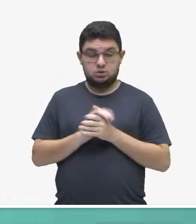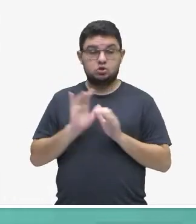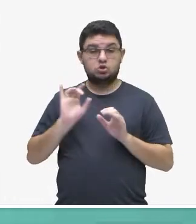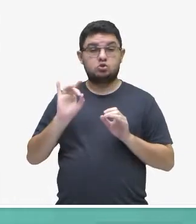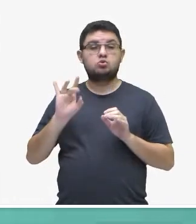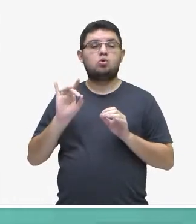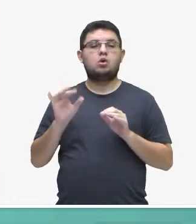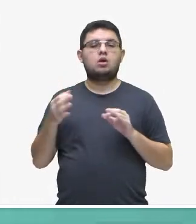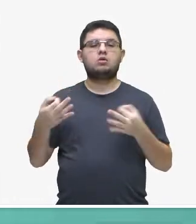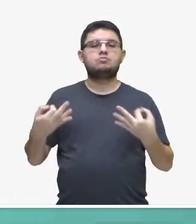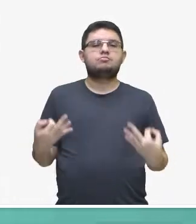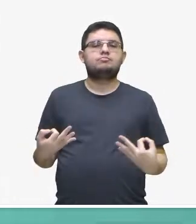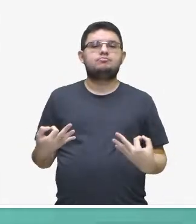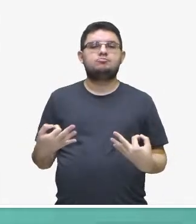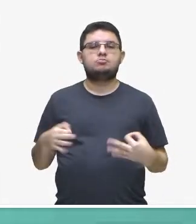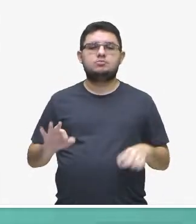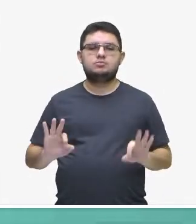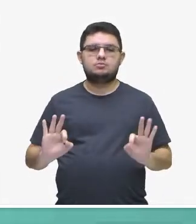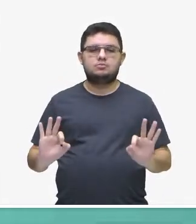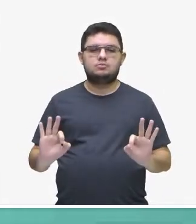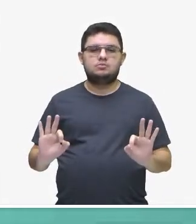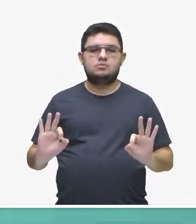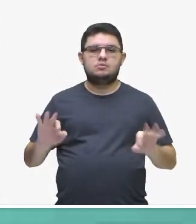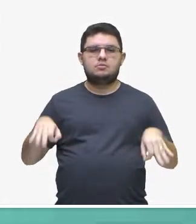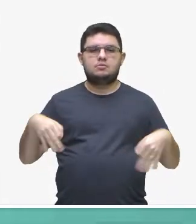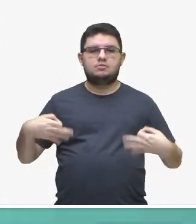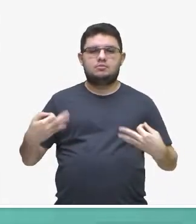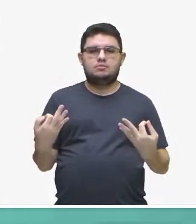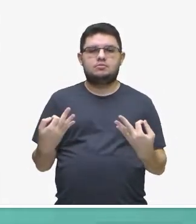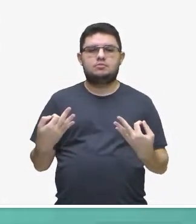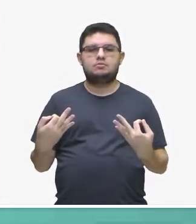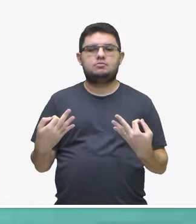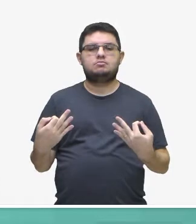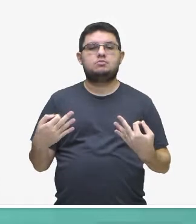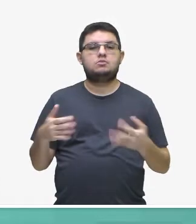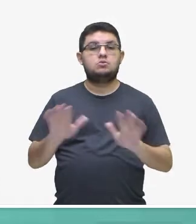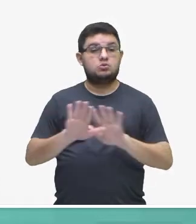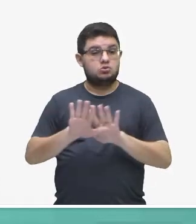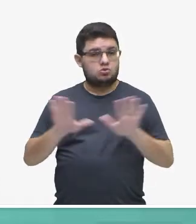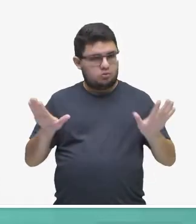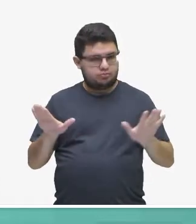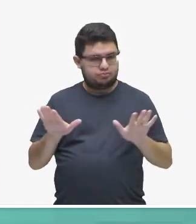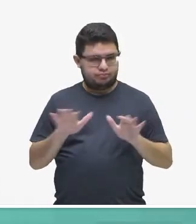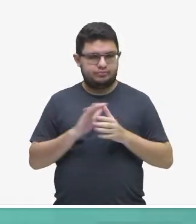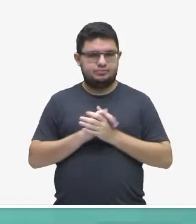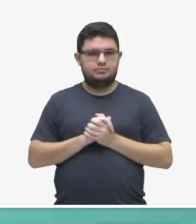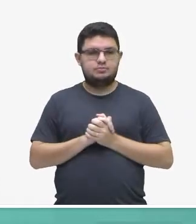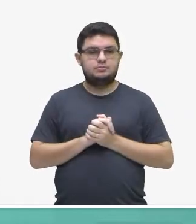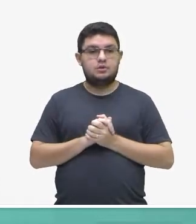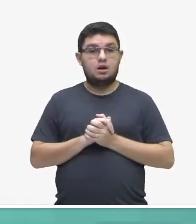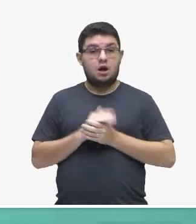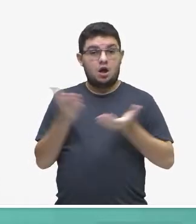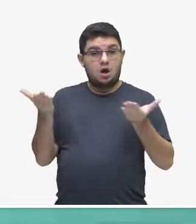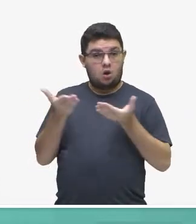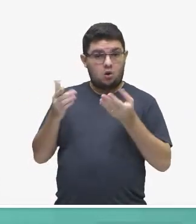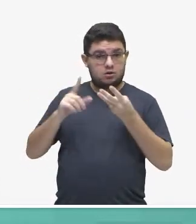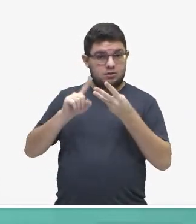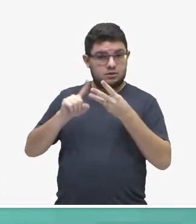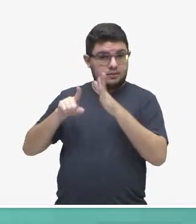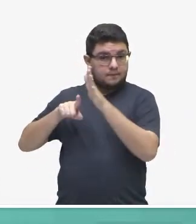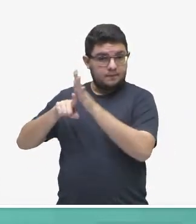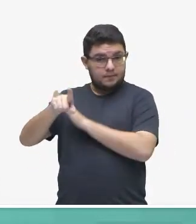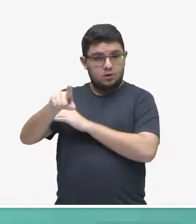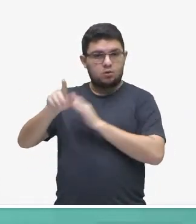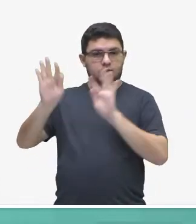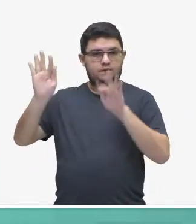she's meditating, né? Bom, eu tenho mais uma pergunta que é a nossa última pergunta, né, da nossa atividade Watching